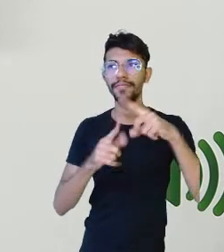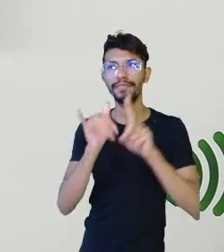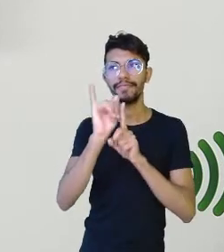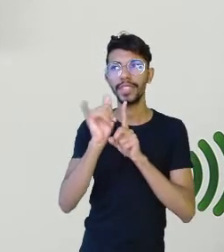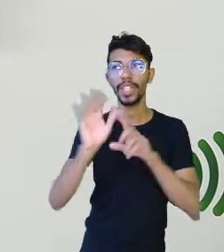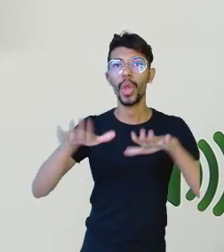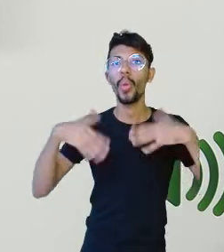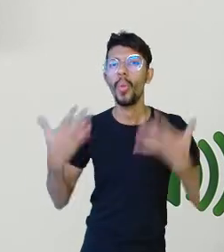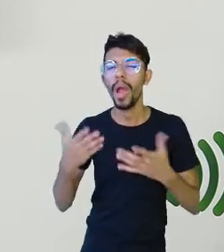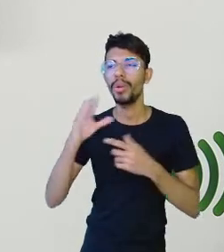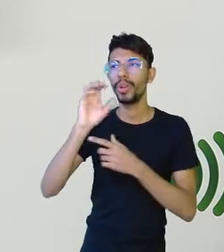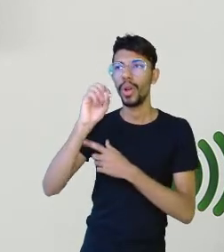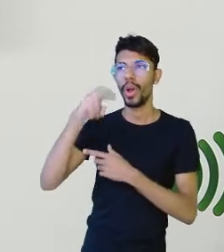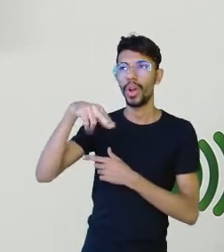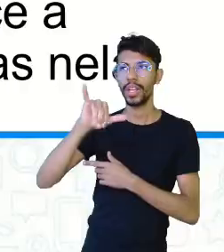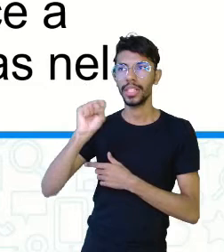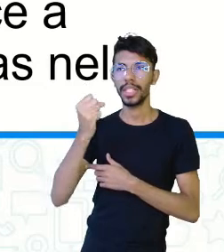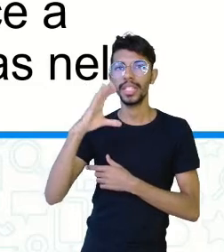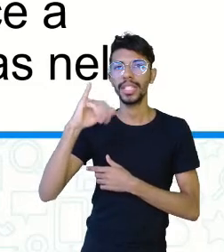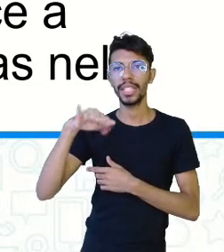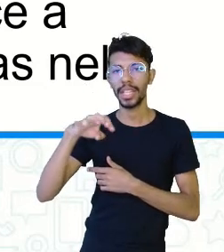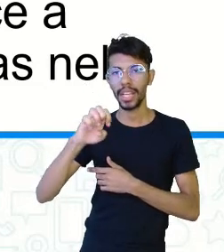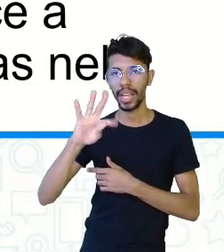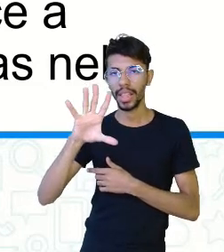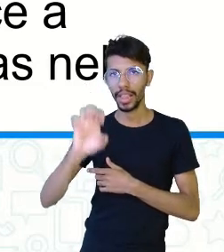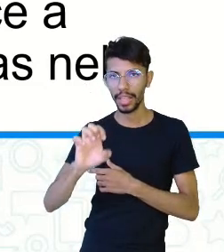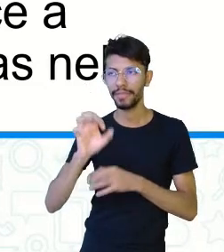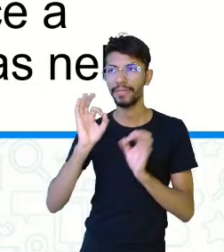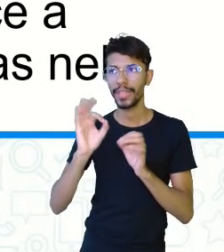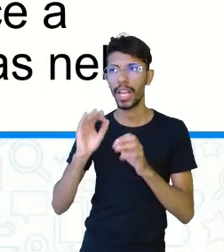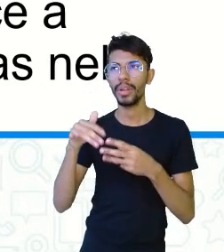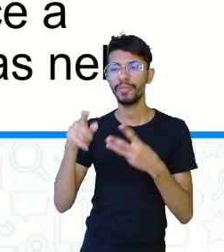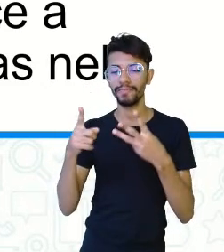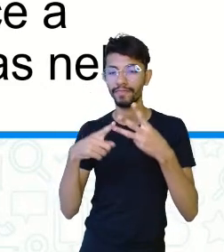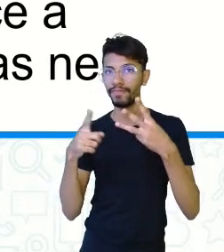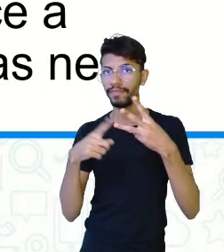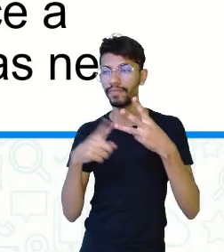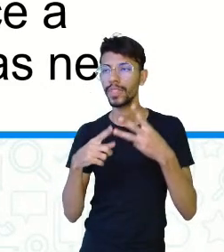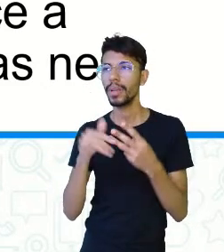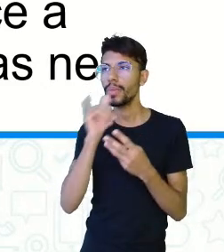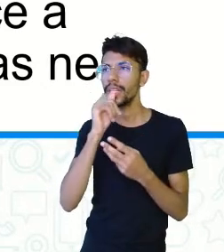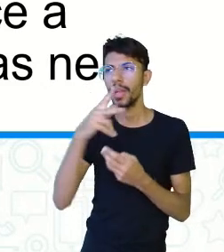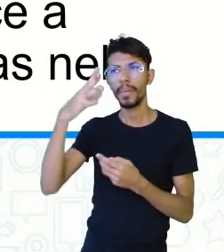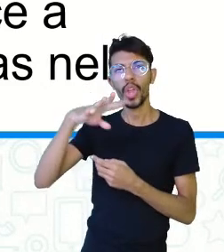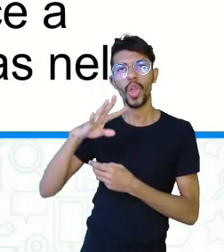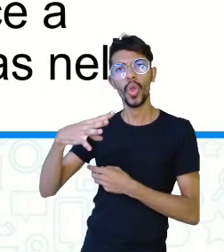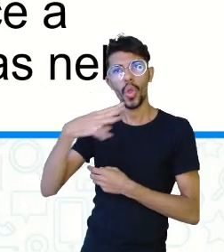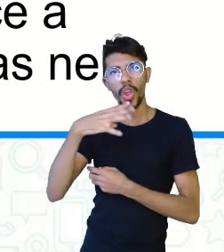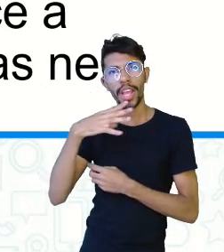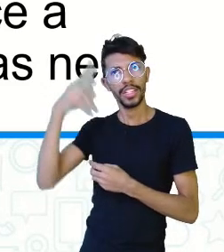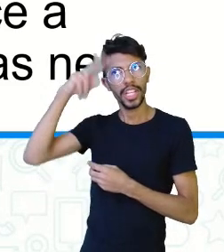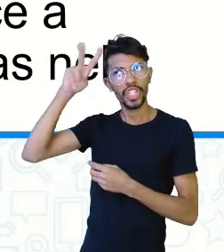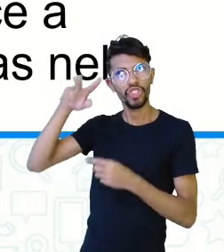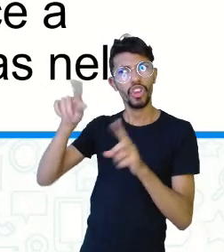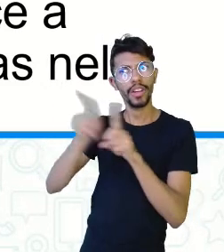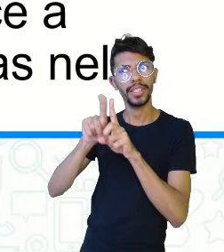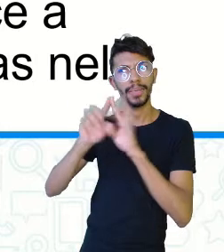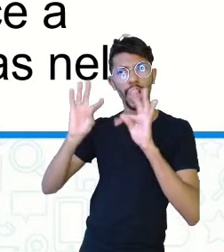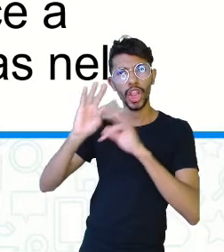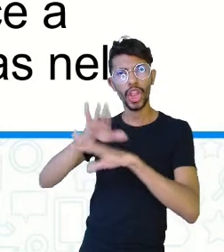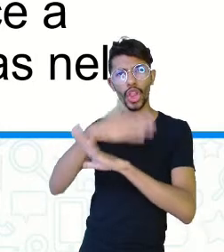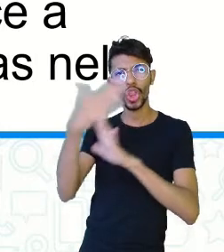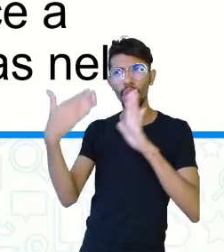narrador onisciente. É aquele que conhece a história e todas as personagens envolvidas